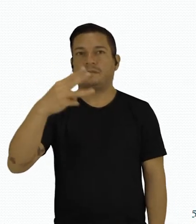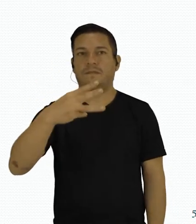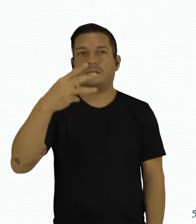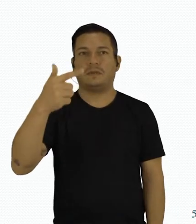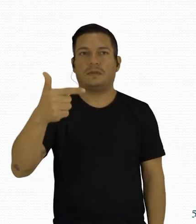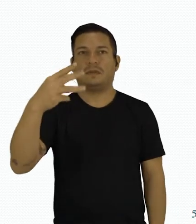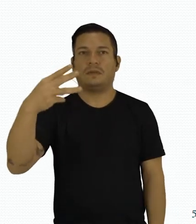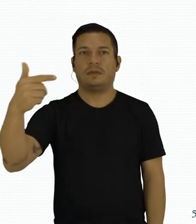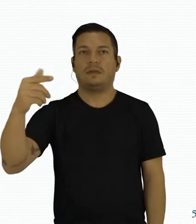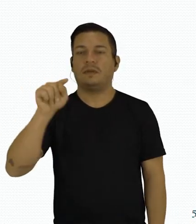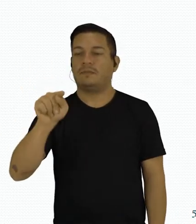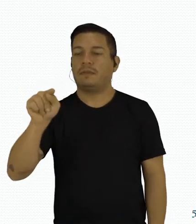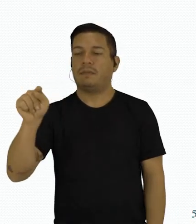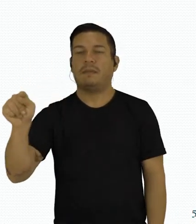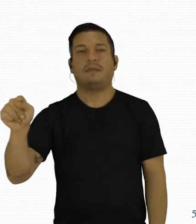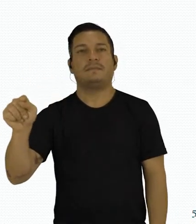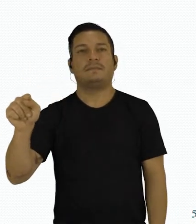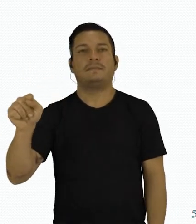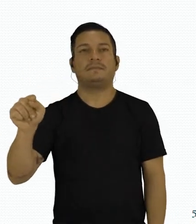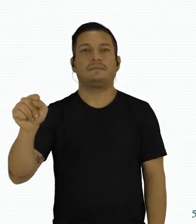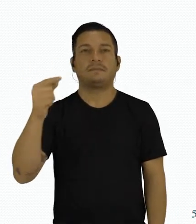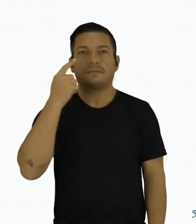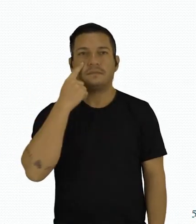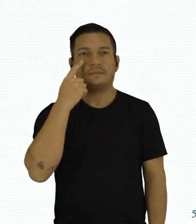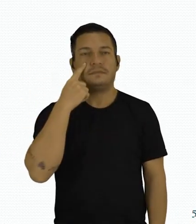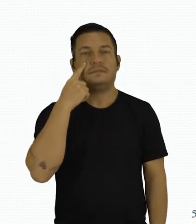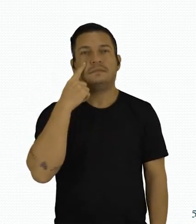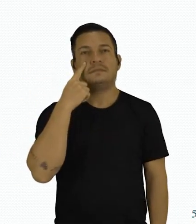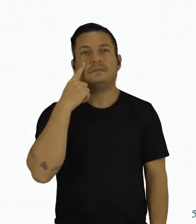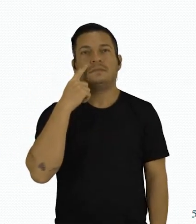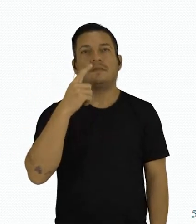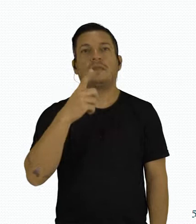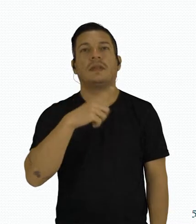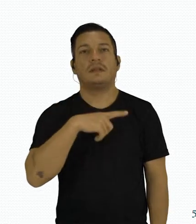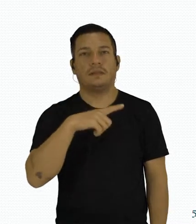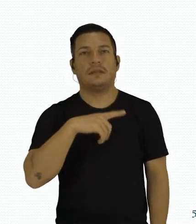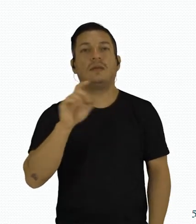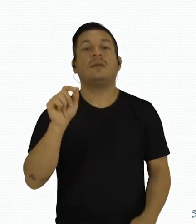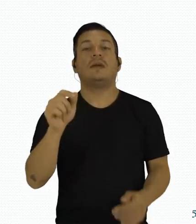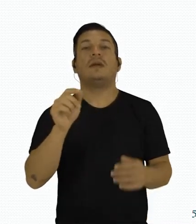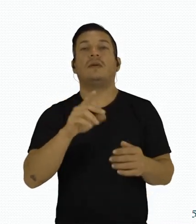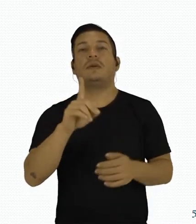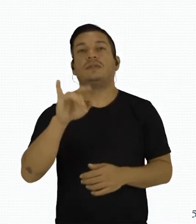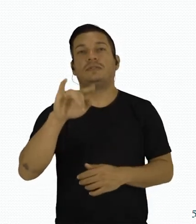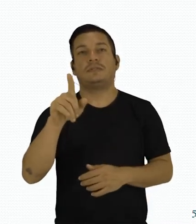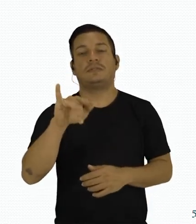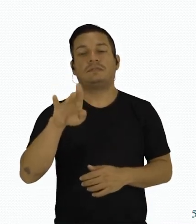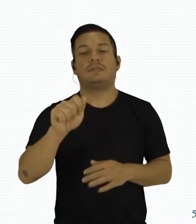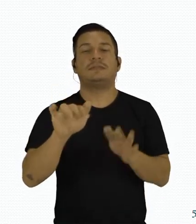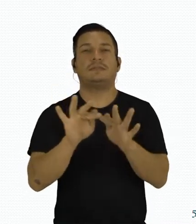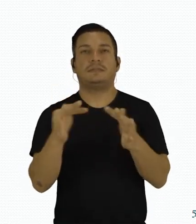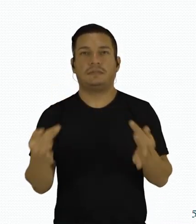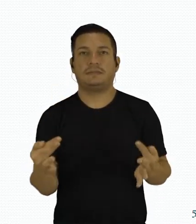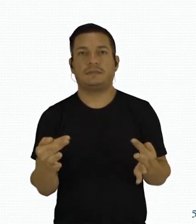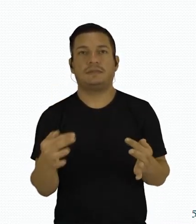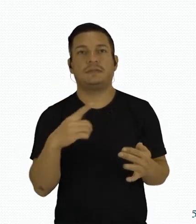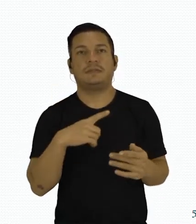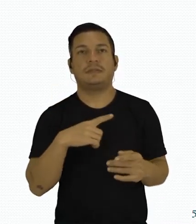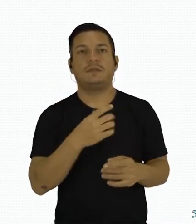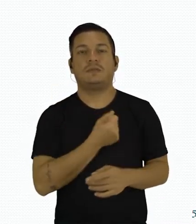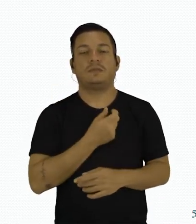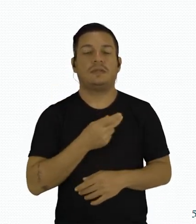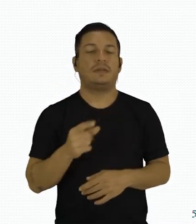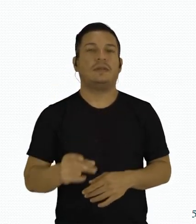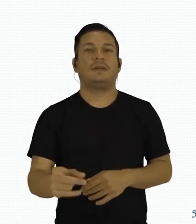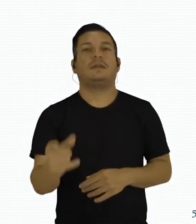0,323232 reticências. Nós temos aí, né, uma dízima periódica simples. Por quê? Nós temos um decimal infinito,